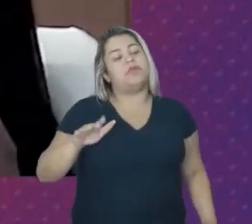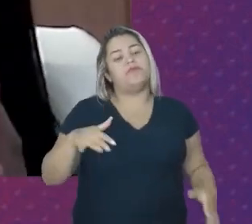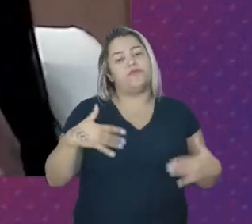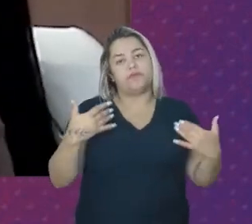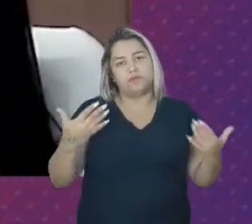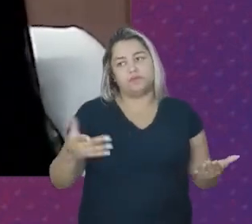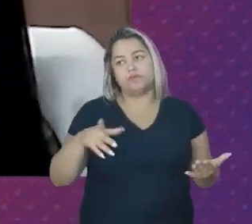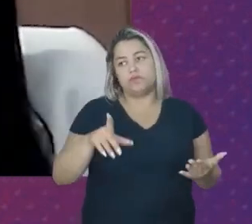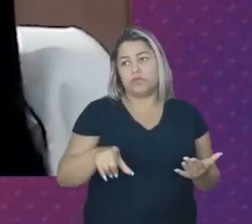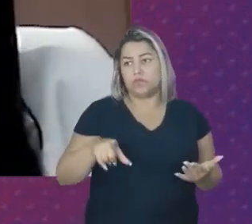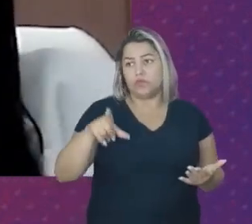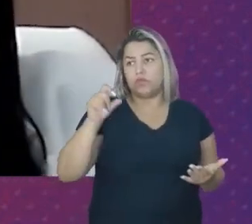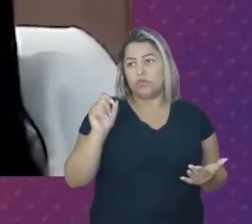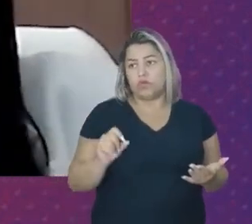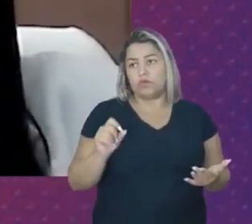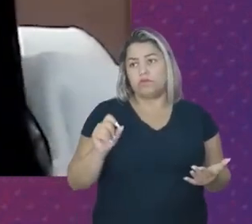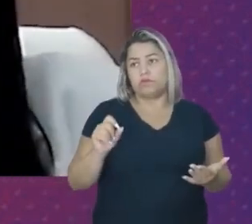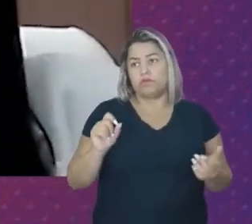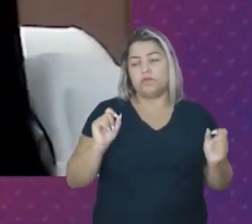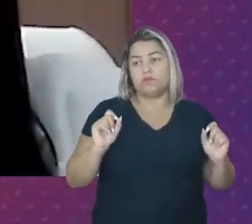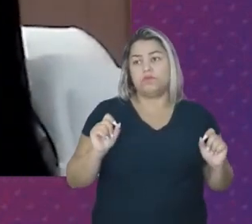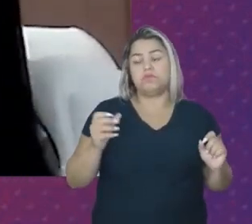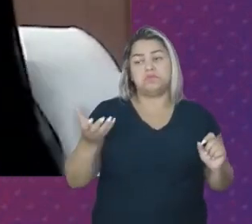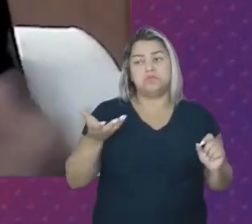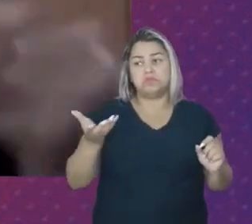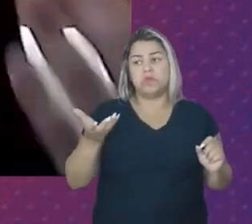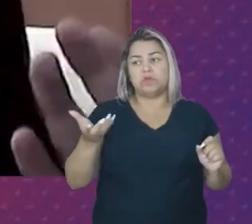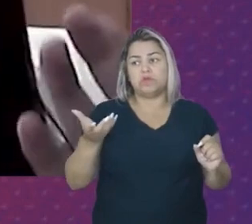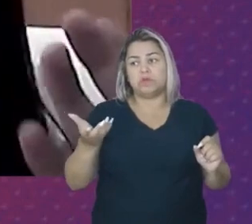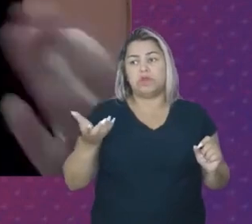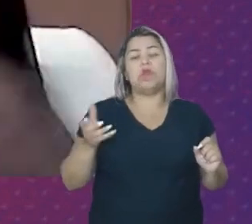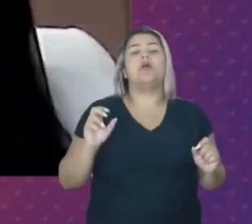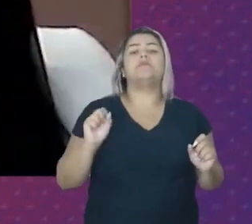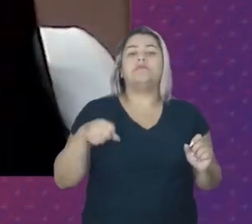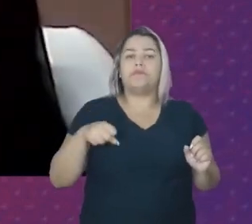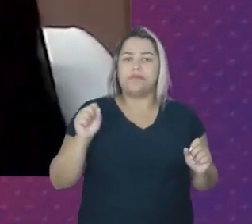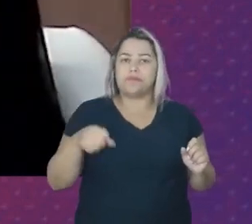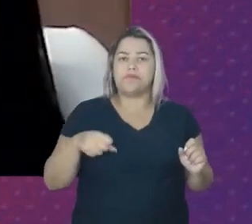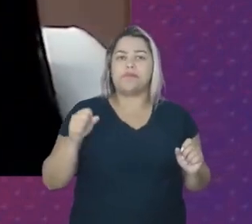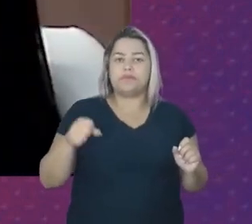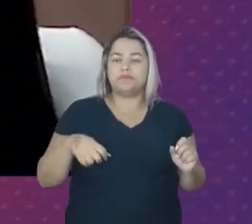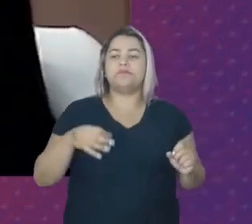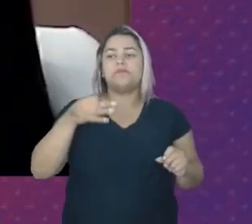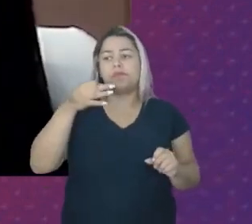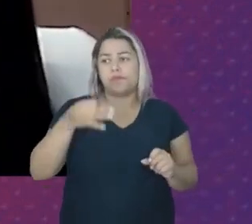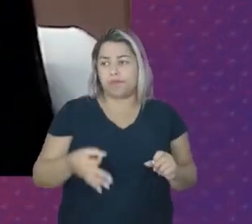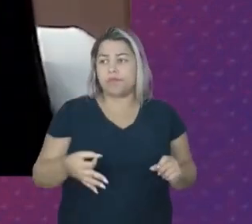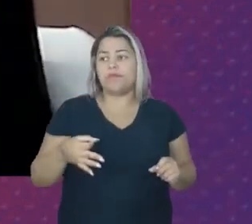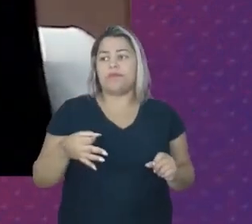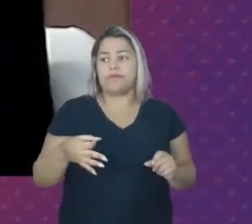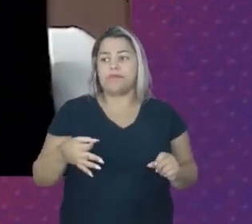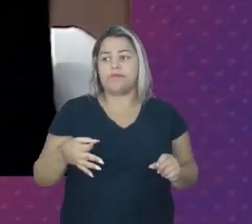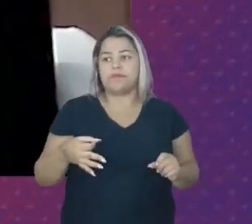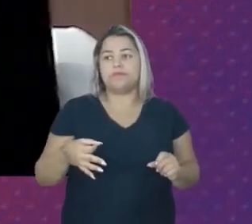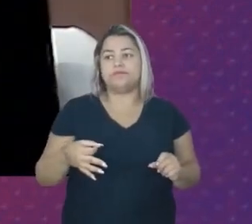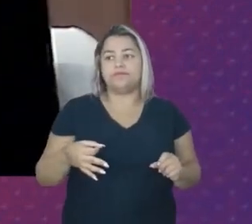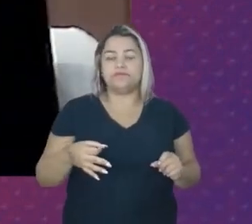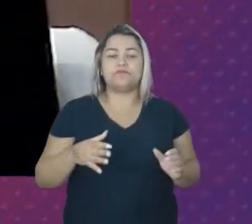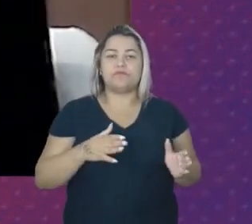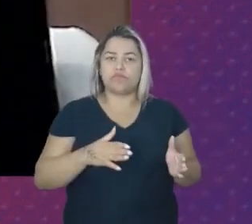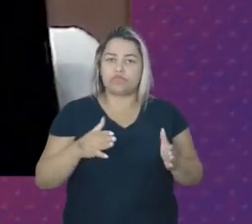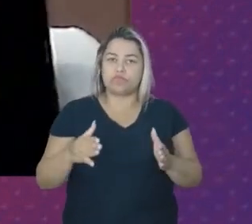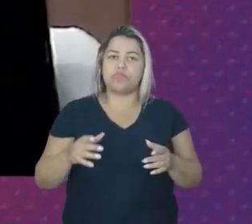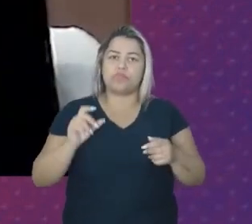após escolher que posicionamento você prefere, aí sim é mais adequado que você passe, então, para a etapa